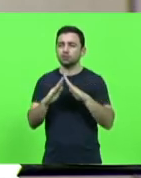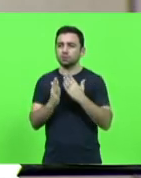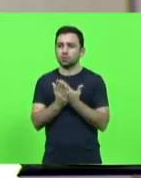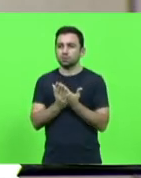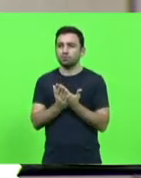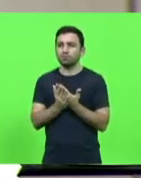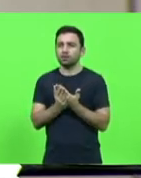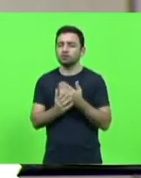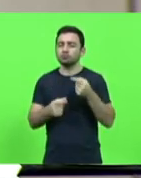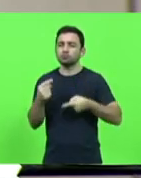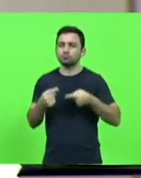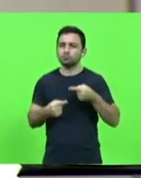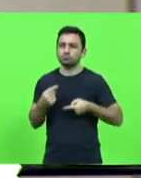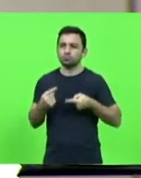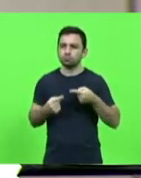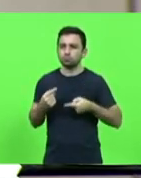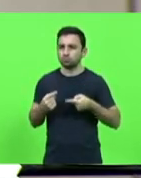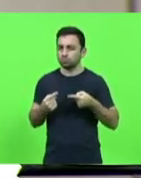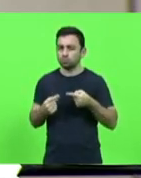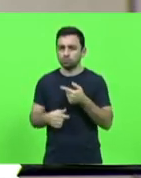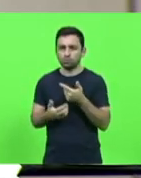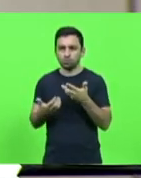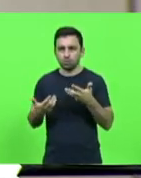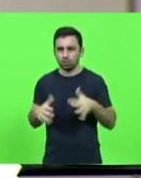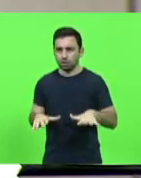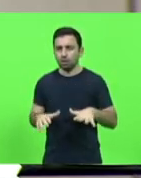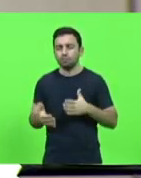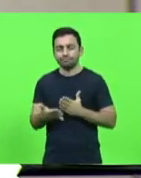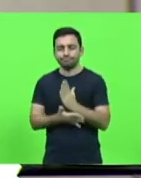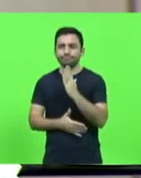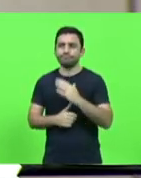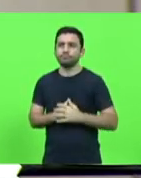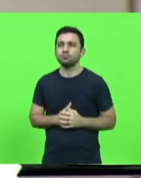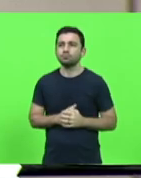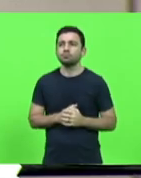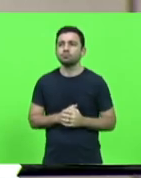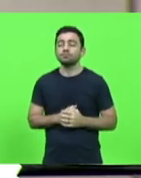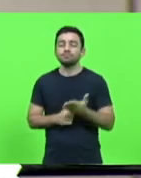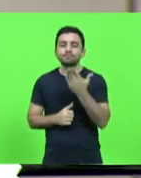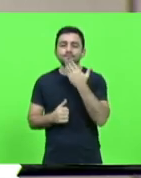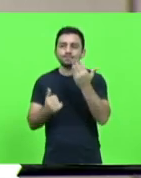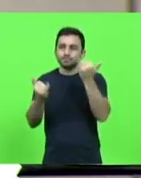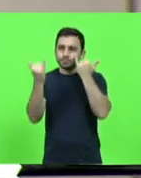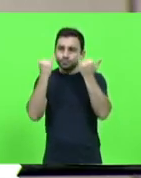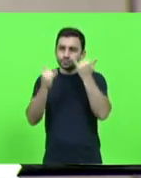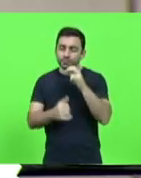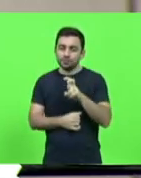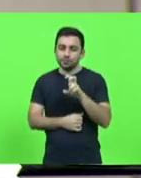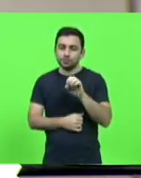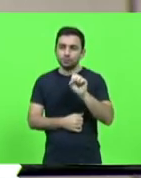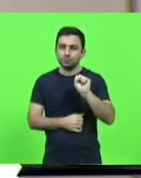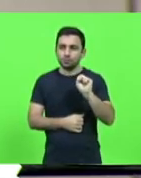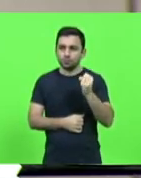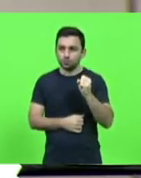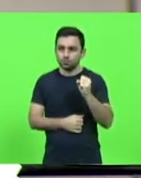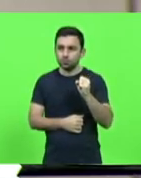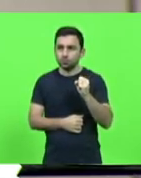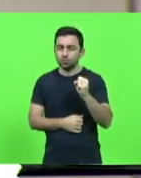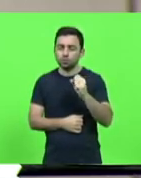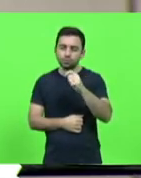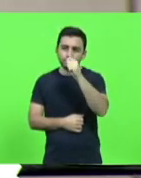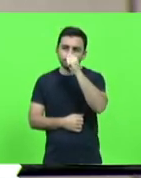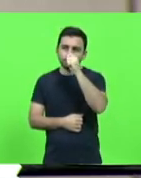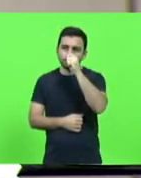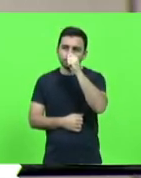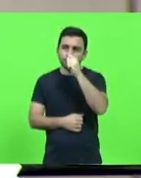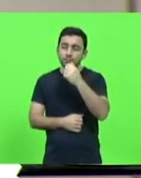queira discutir, em votação, aprovado. Pedido de informação número 508, deputado João Amin, solicita